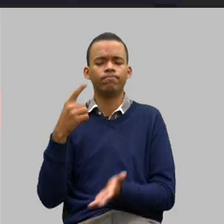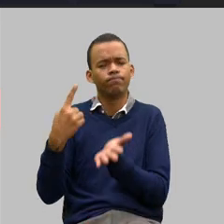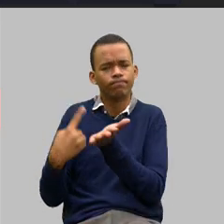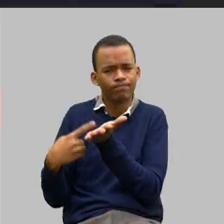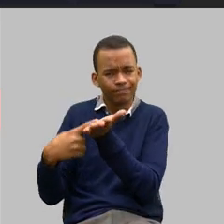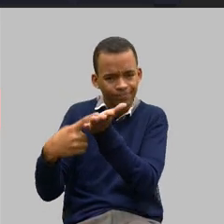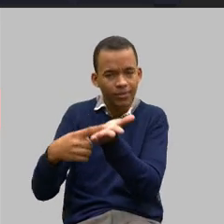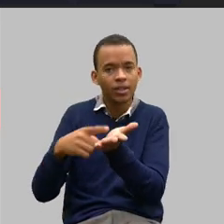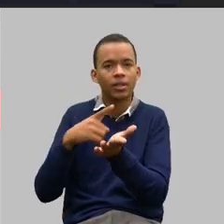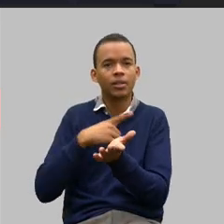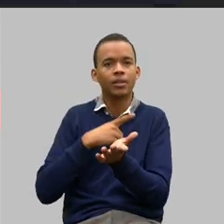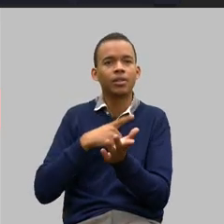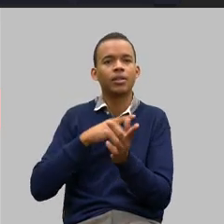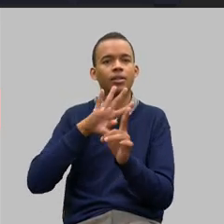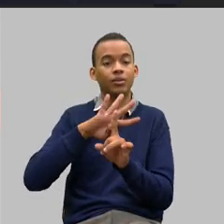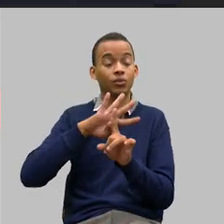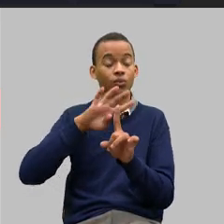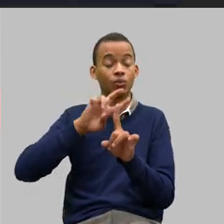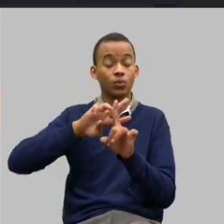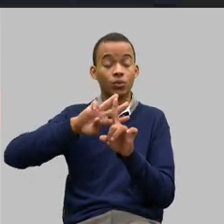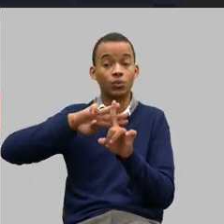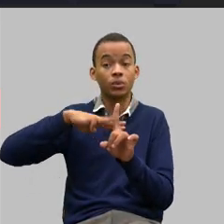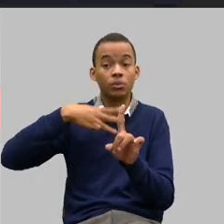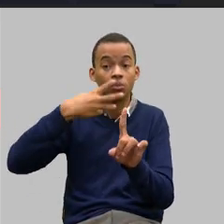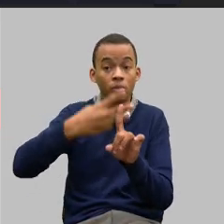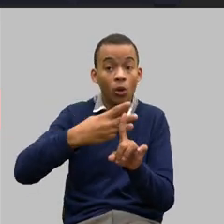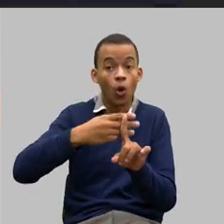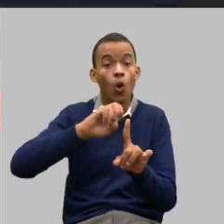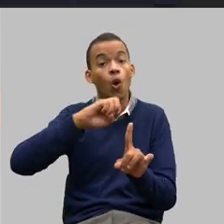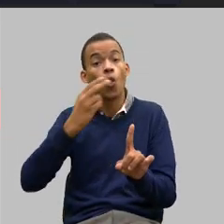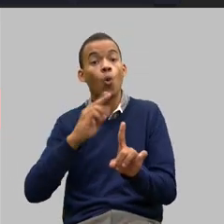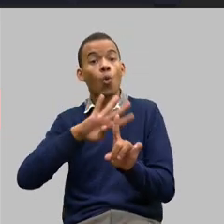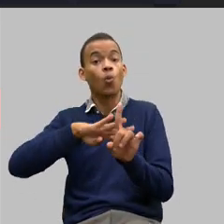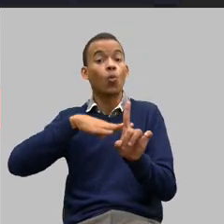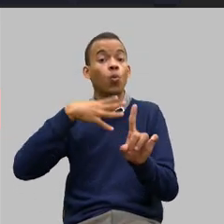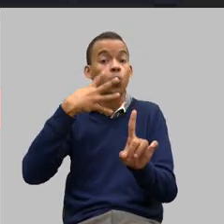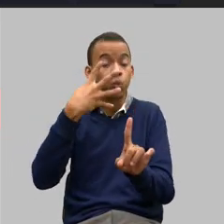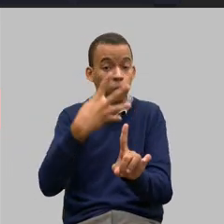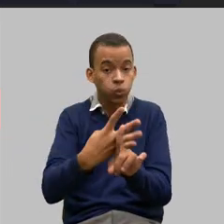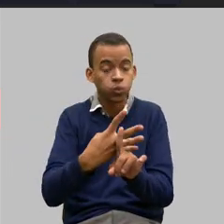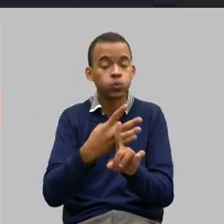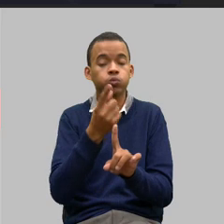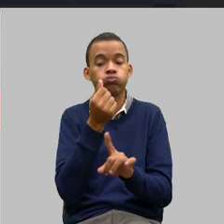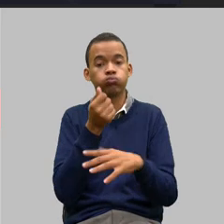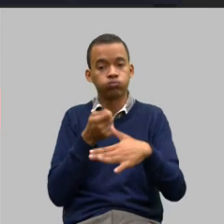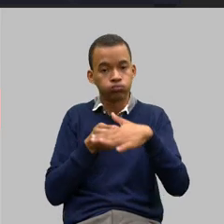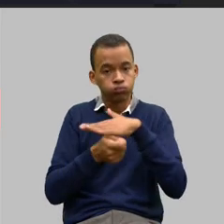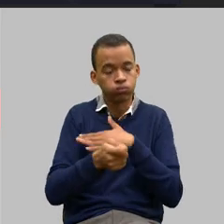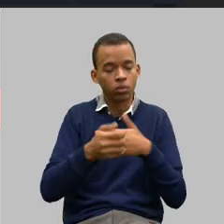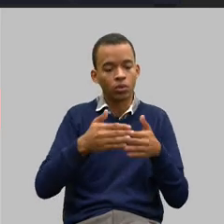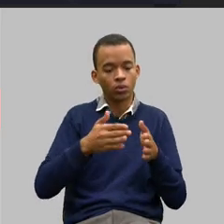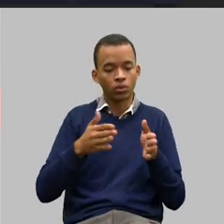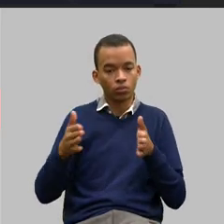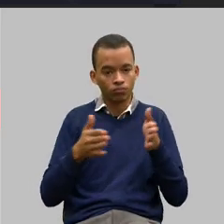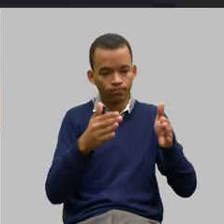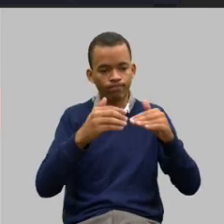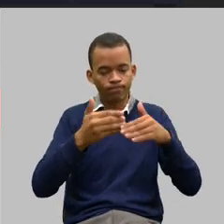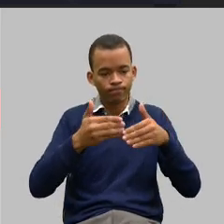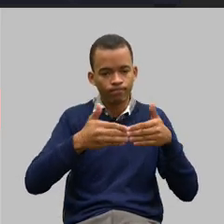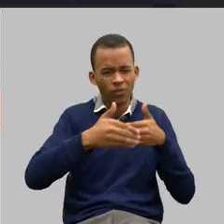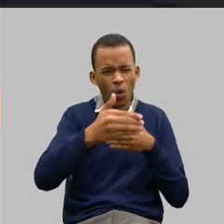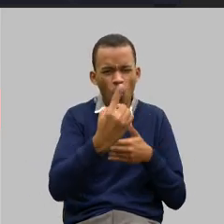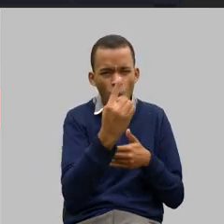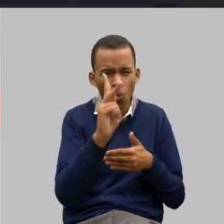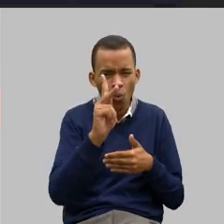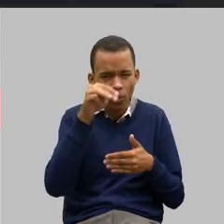investimento Ô Deputado Tito Bom dia tudo bem por quilômetro em conservação dessas estradas Então isso é fundamental